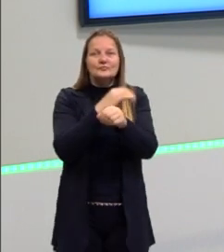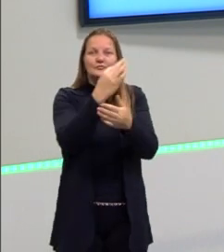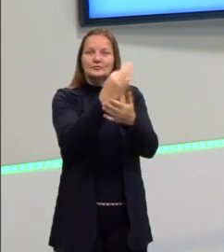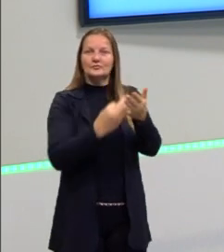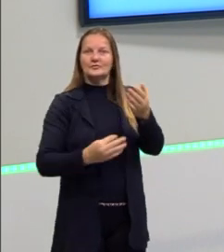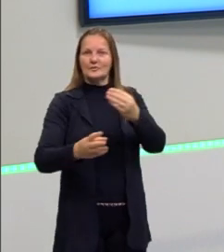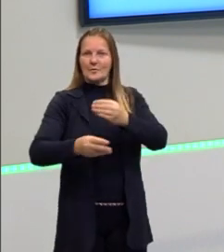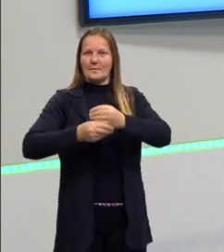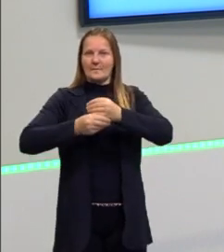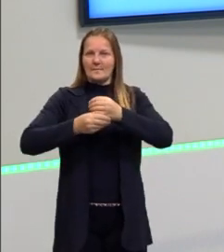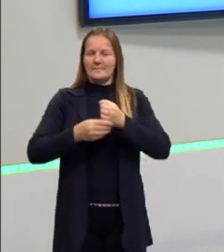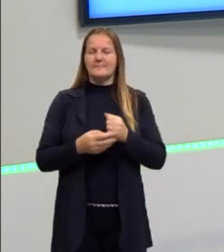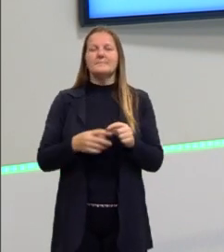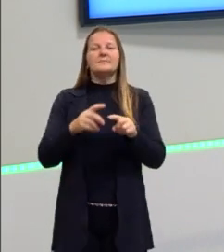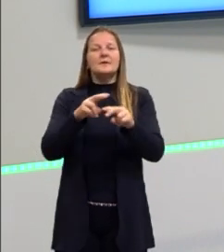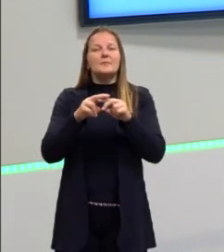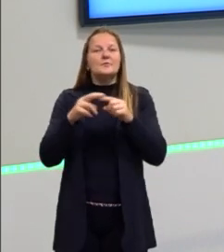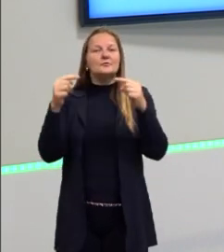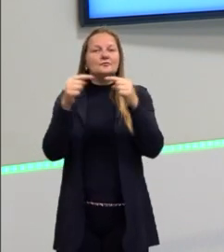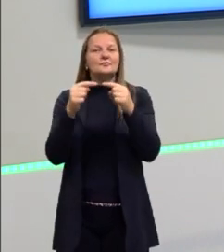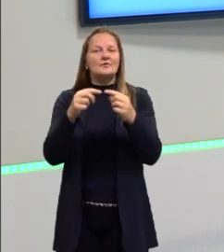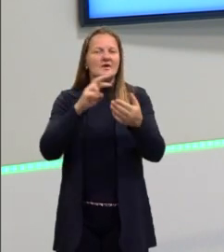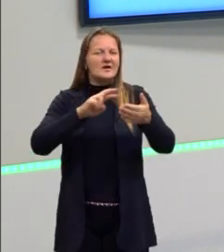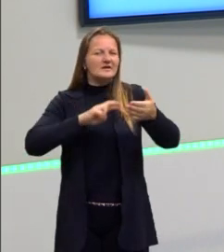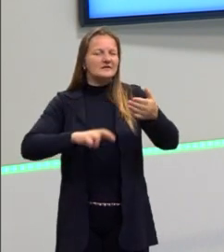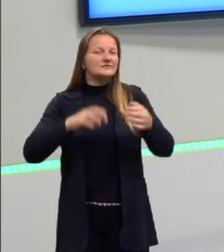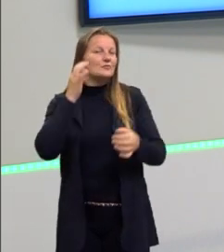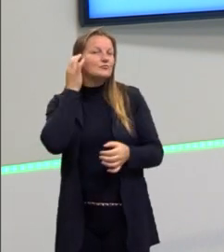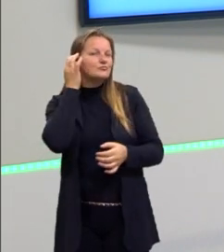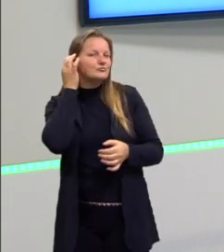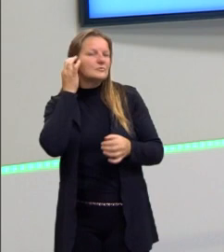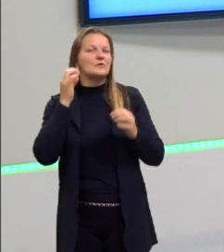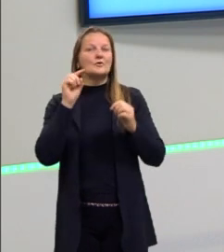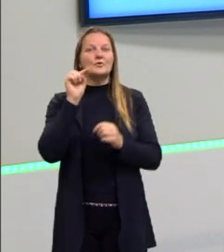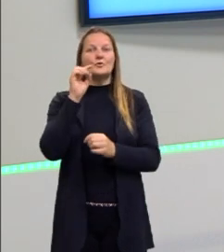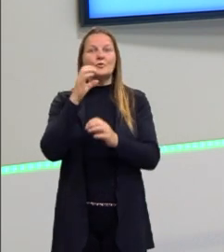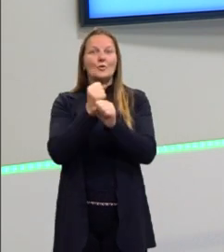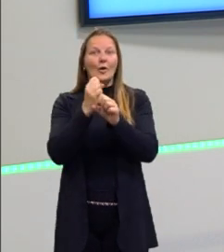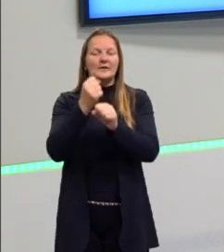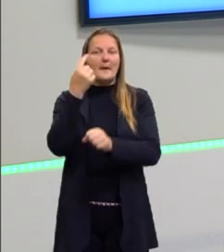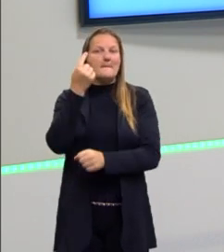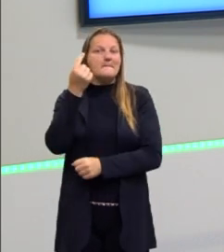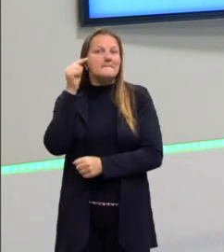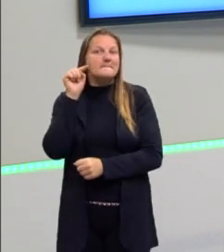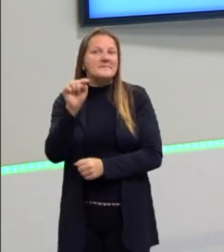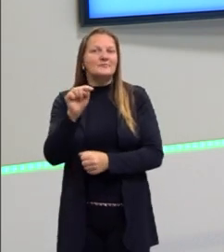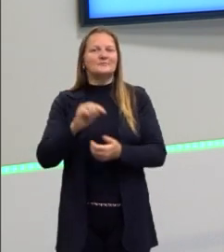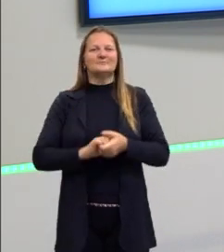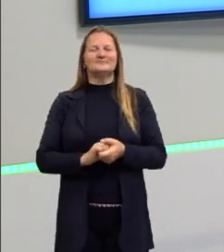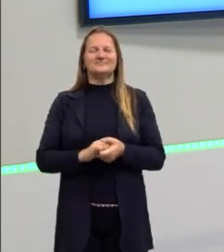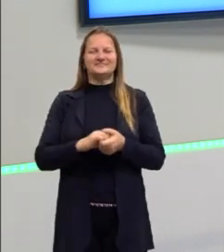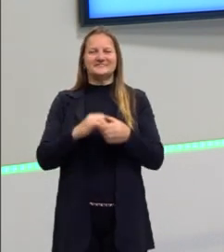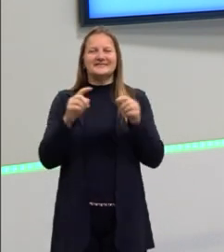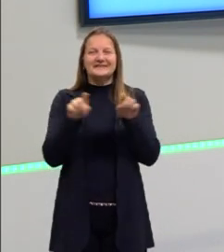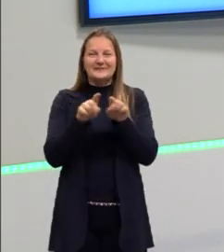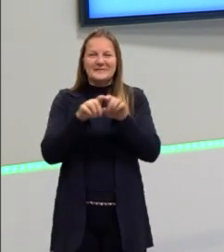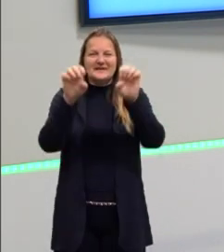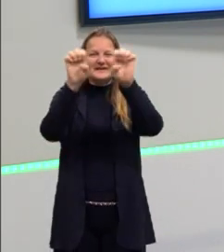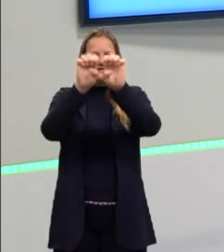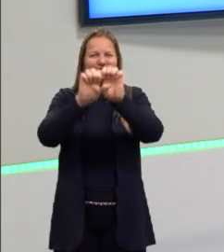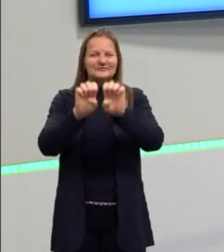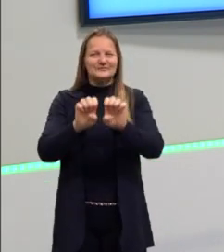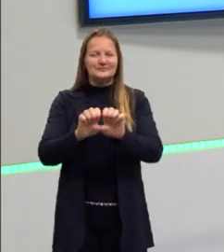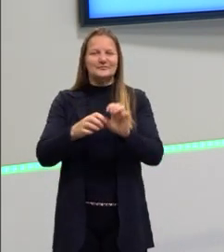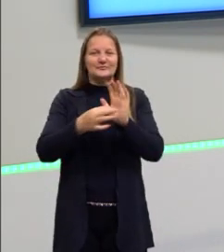e por esse motivo para que a nossa redação seja nota mil a gente já contando lá com aquele detalhe da estrutura